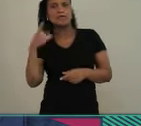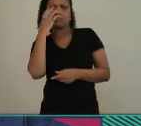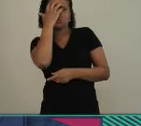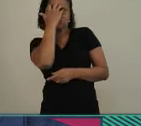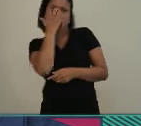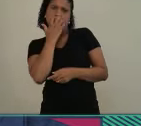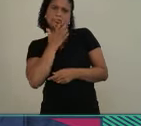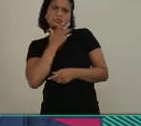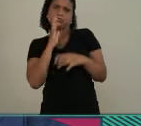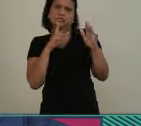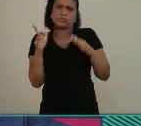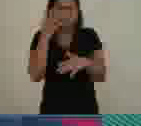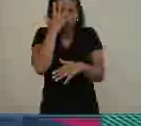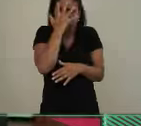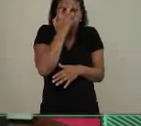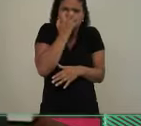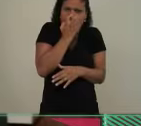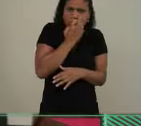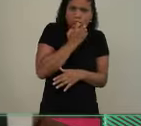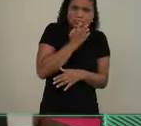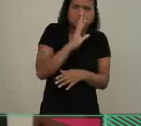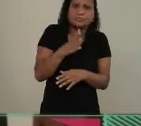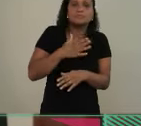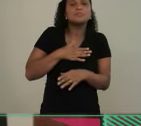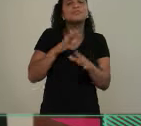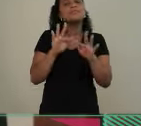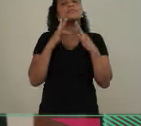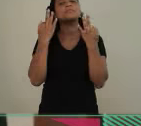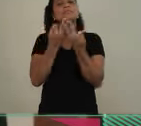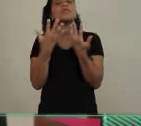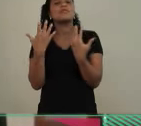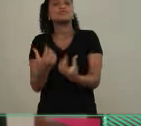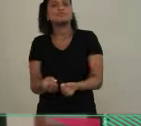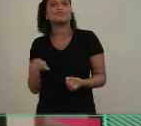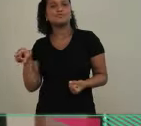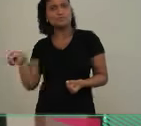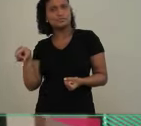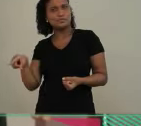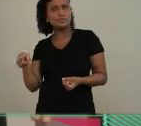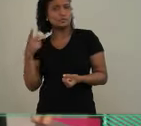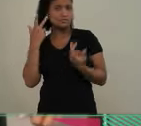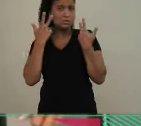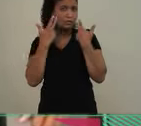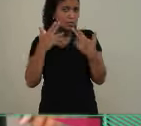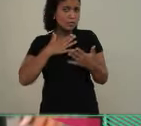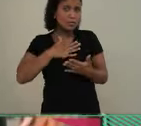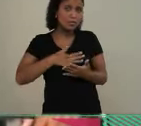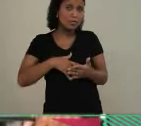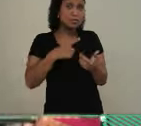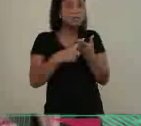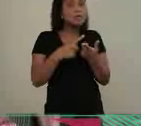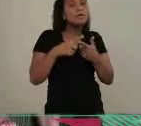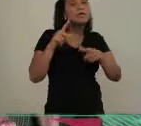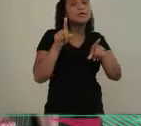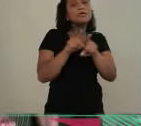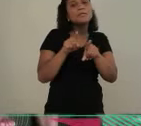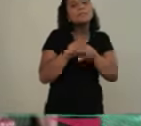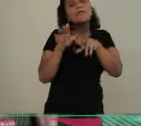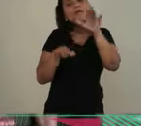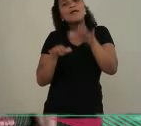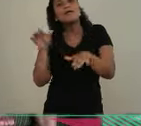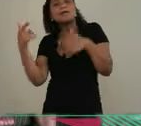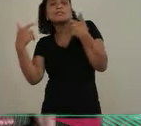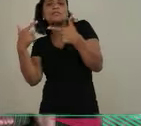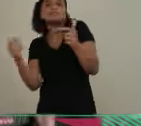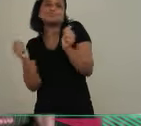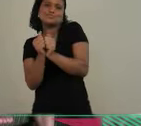chega assim, sisudão e tal. A minha família aceitou tranquilo, porque também vinham trabalhando junto comigo. Meus filhos, tenho um casal